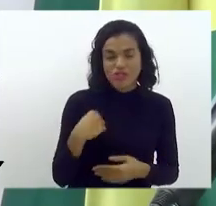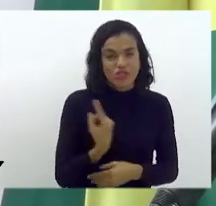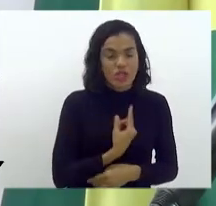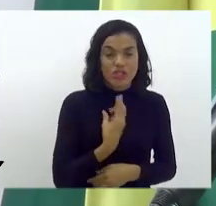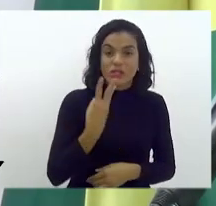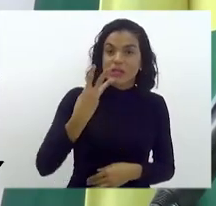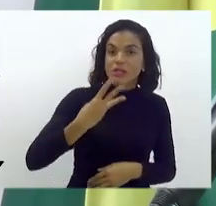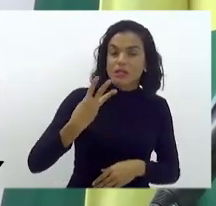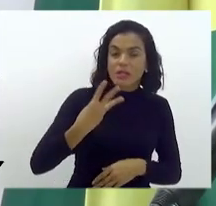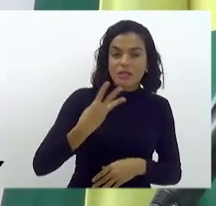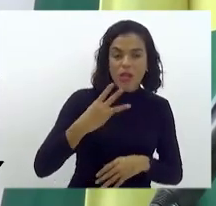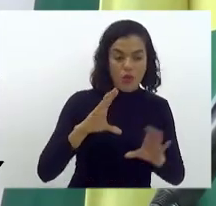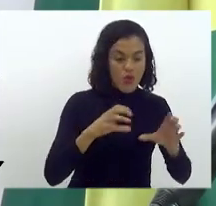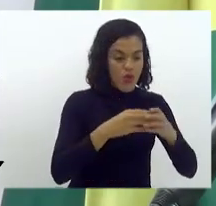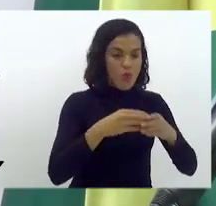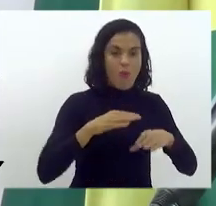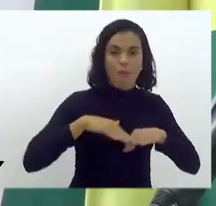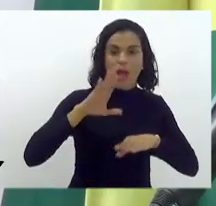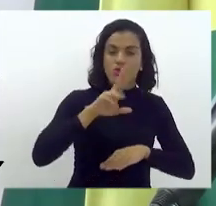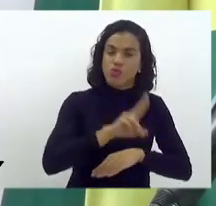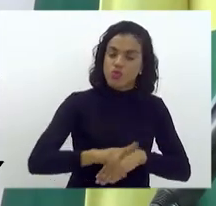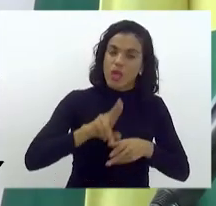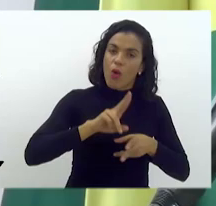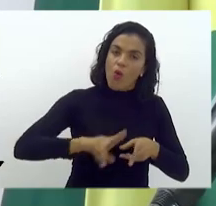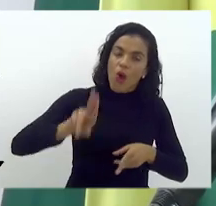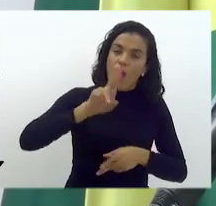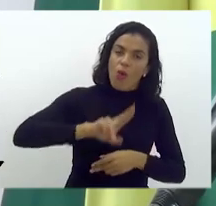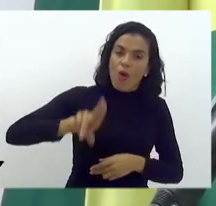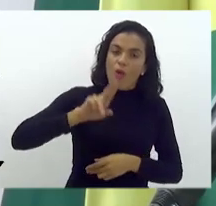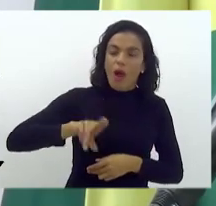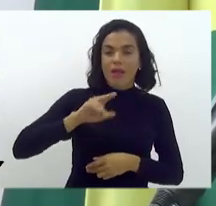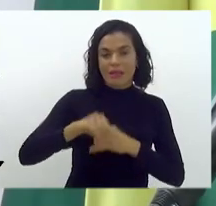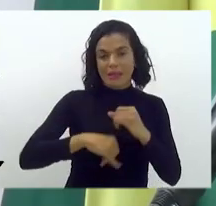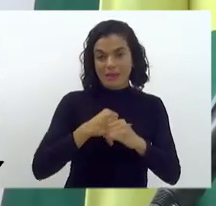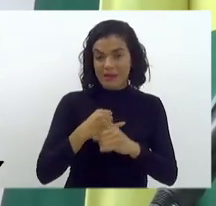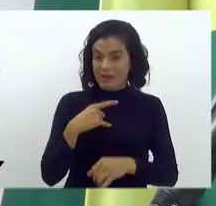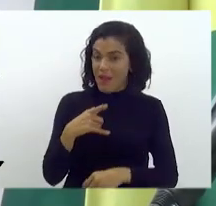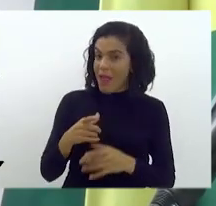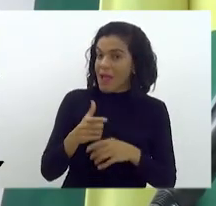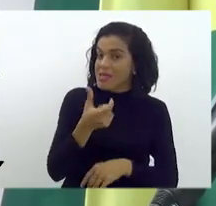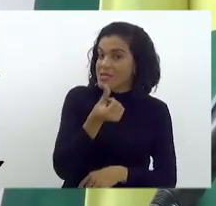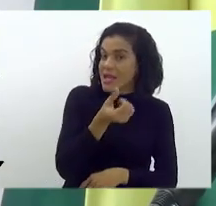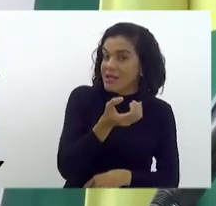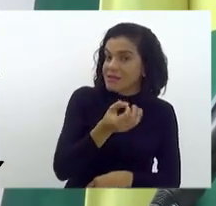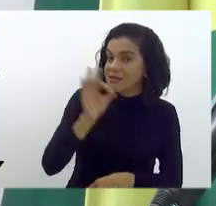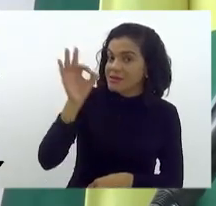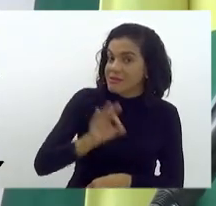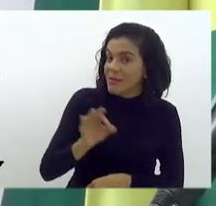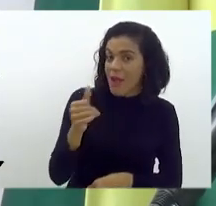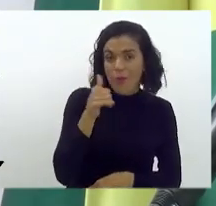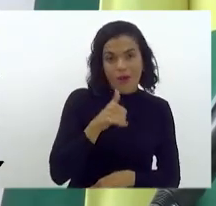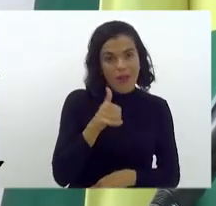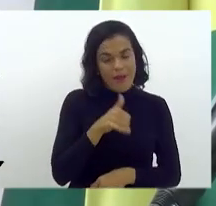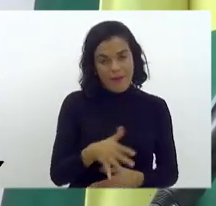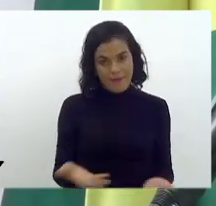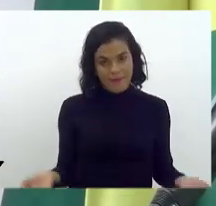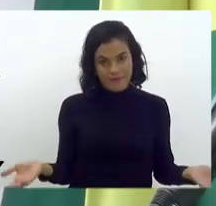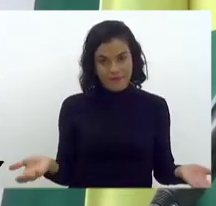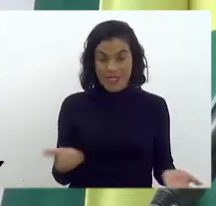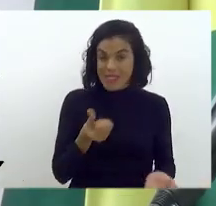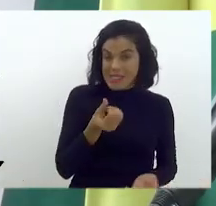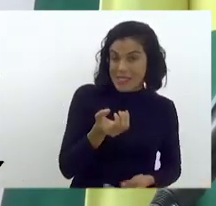no mundo logo Nós temos muitas mulheres 60% são mulheres